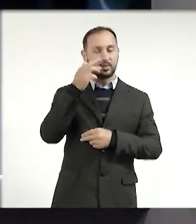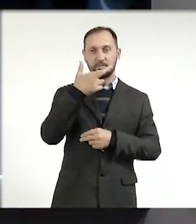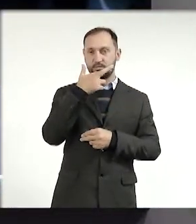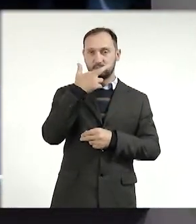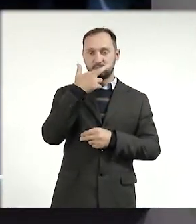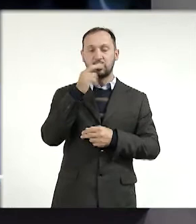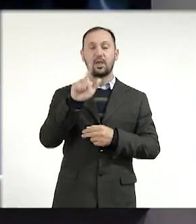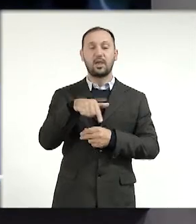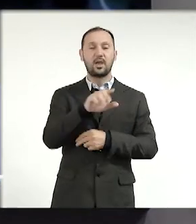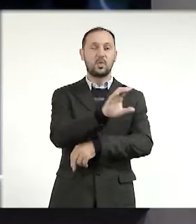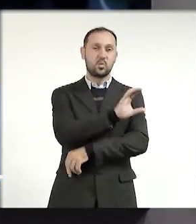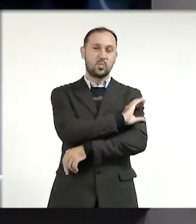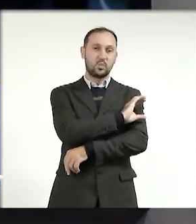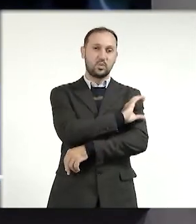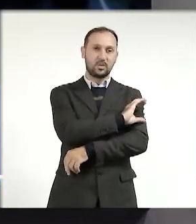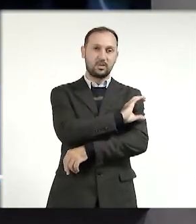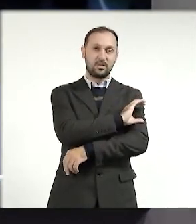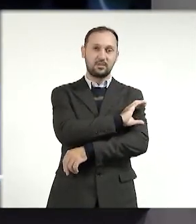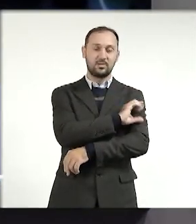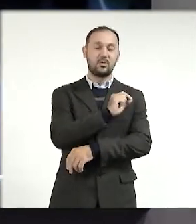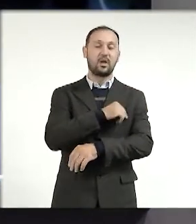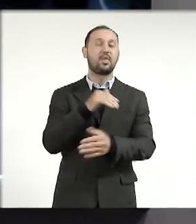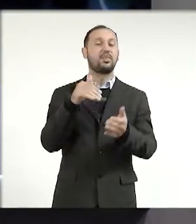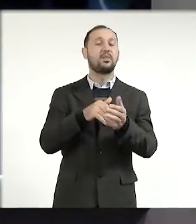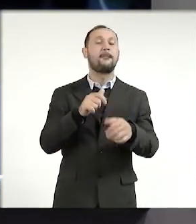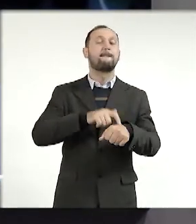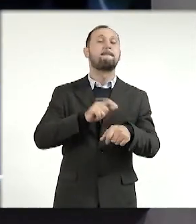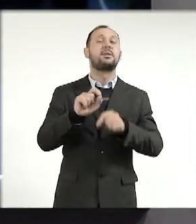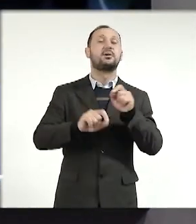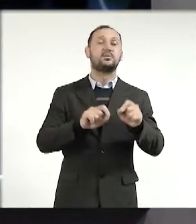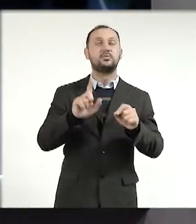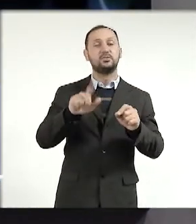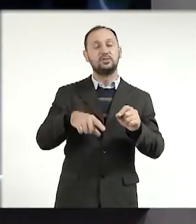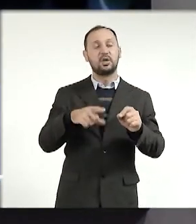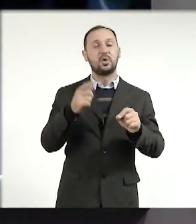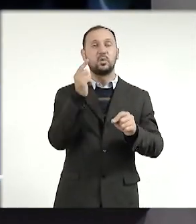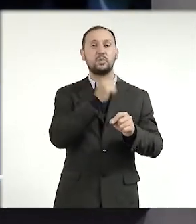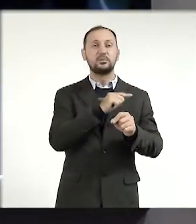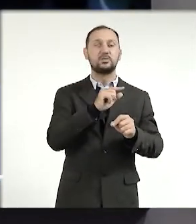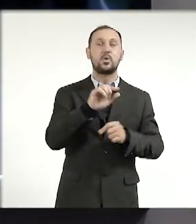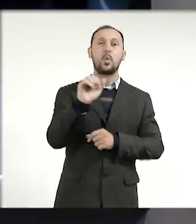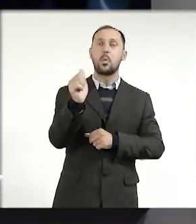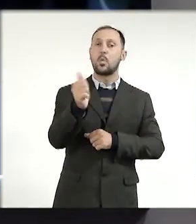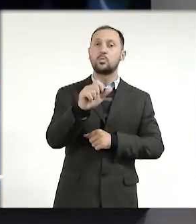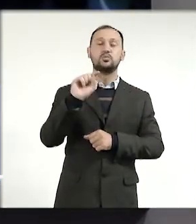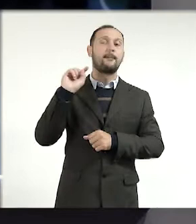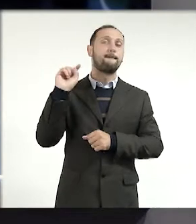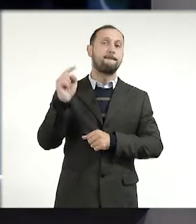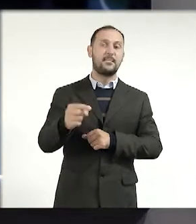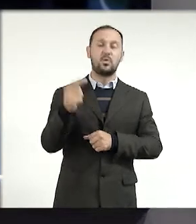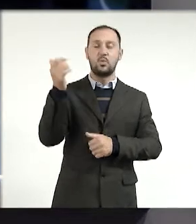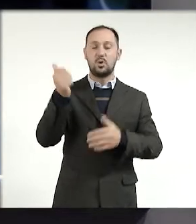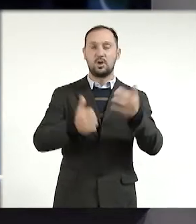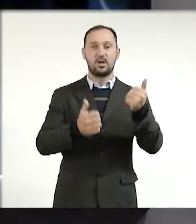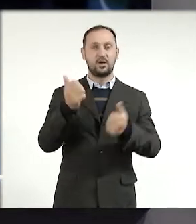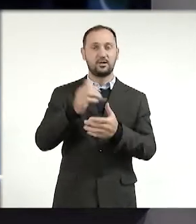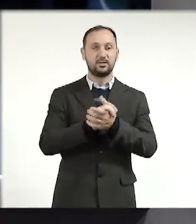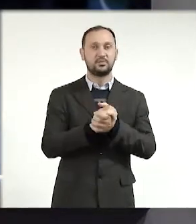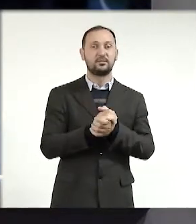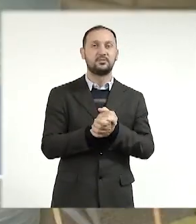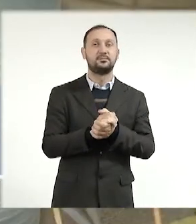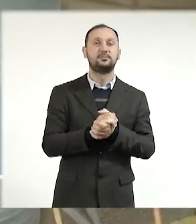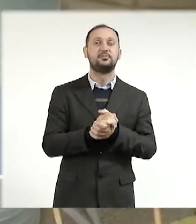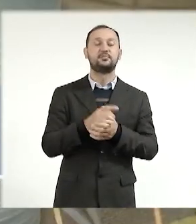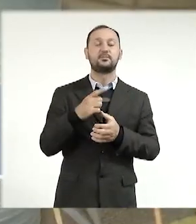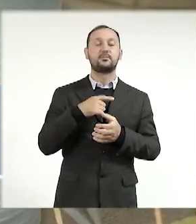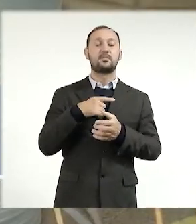do MDB, coordenador da Frente Parlamentar, até o momento as ações já arrecadaram mais de 11 mil litros de leite